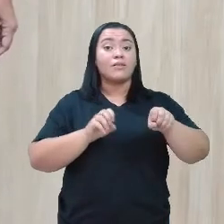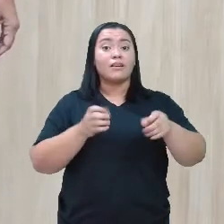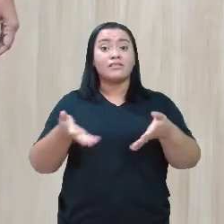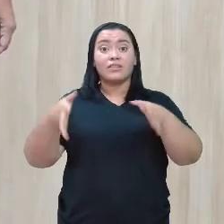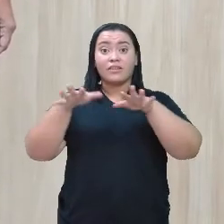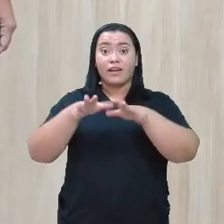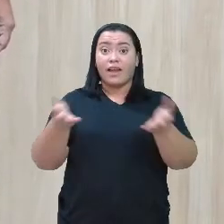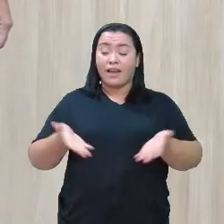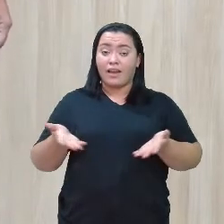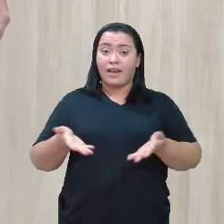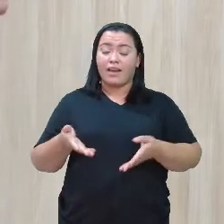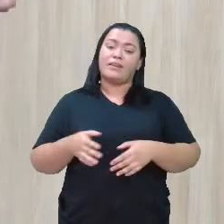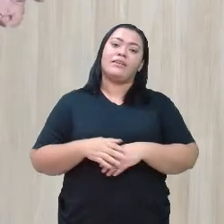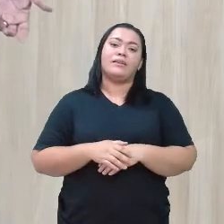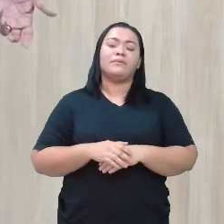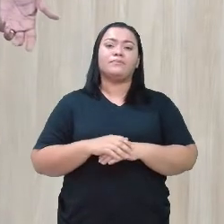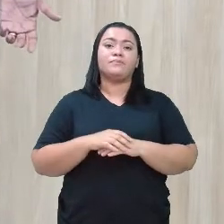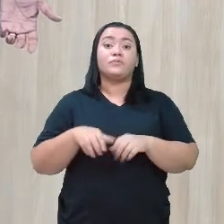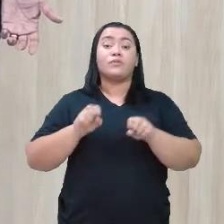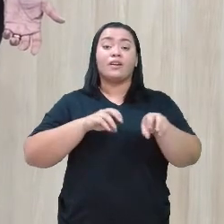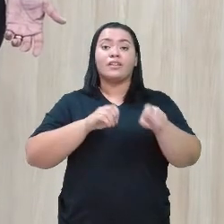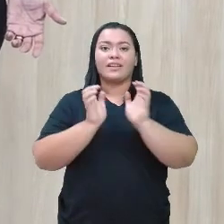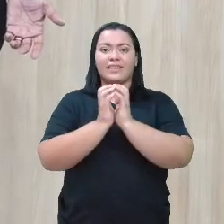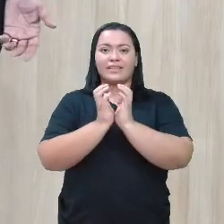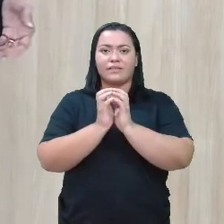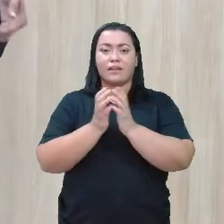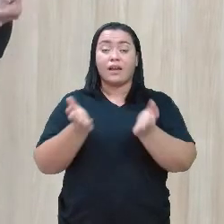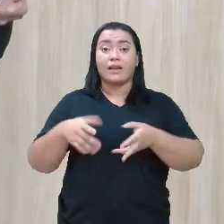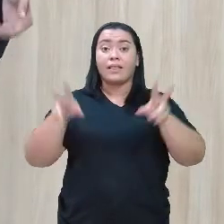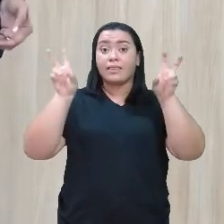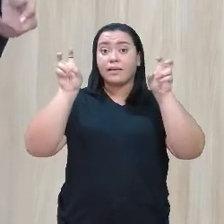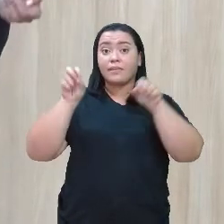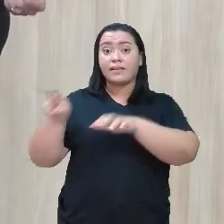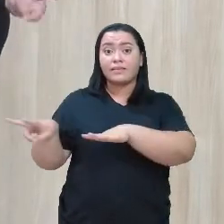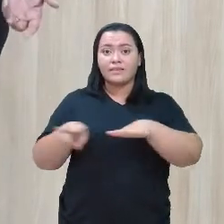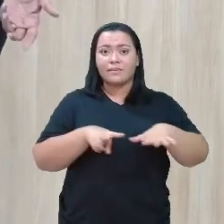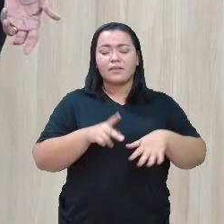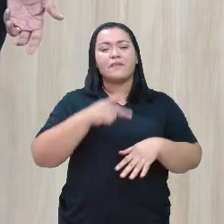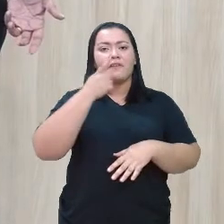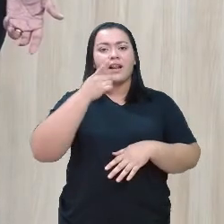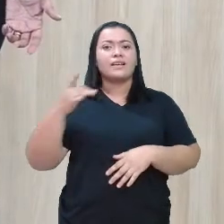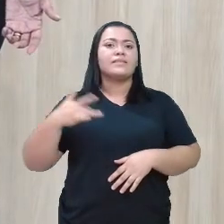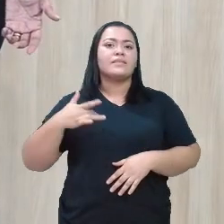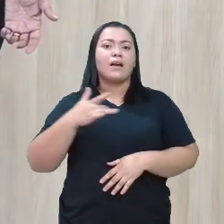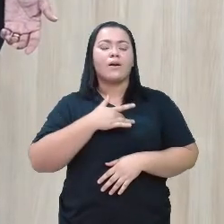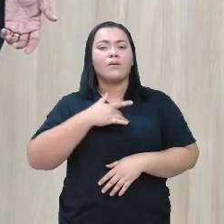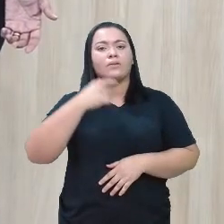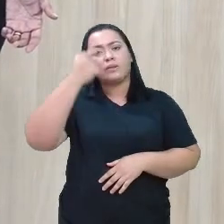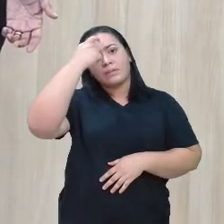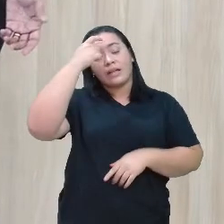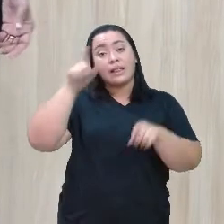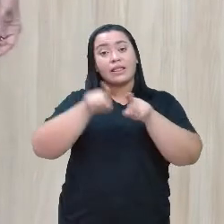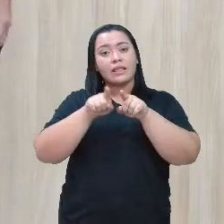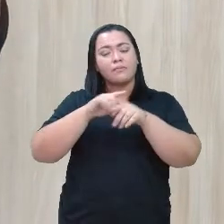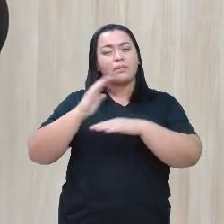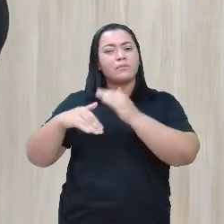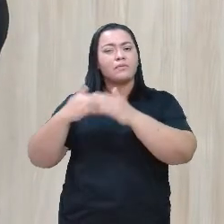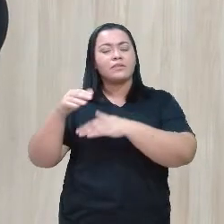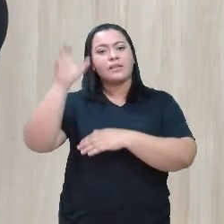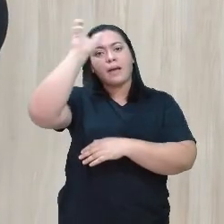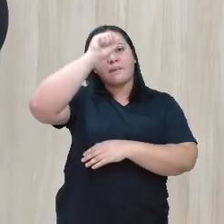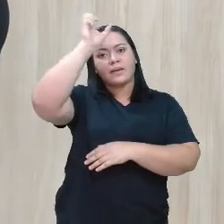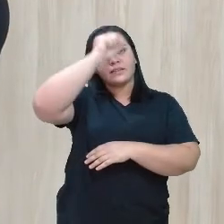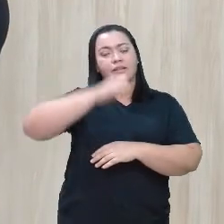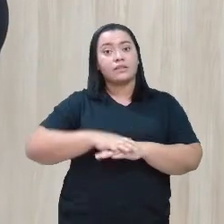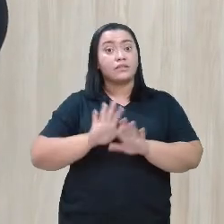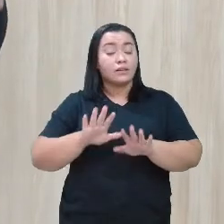Educa Recife. Continuando a nossa temática da semana, vamos falar sobre saúde mental e o processo de aprendizagem. Só